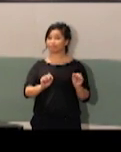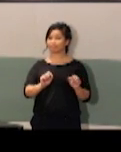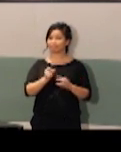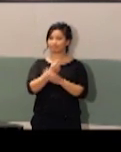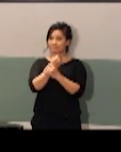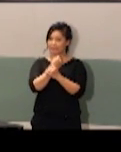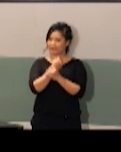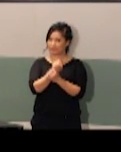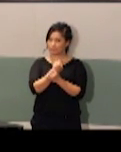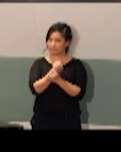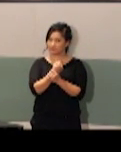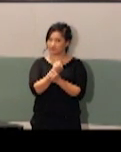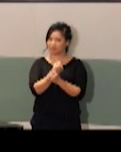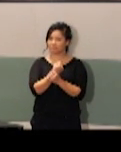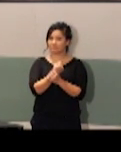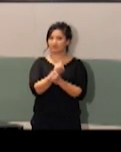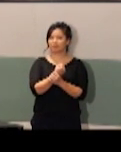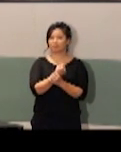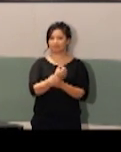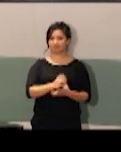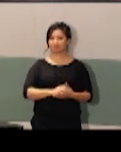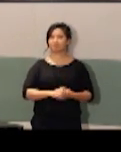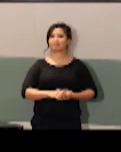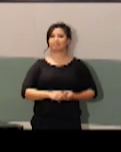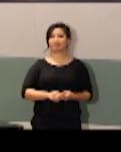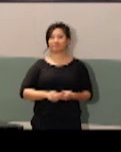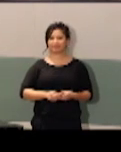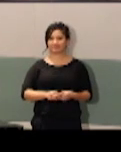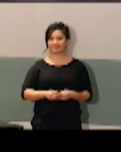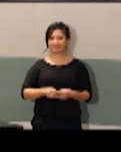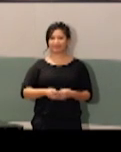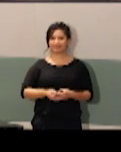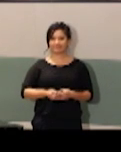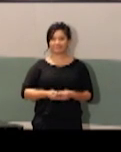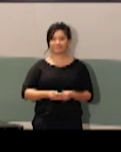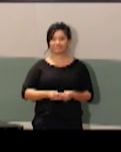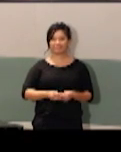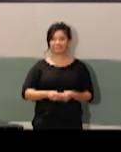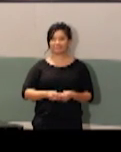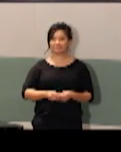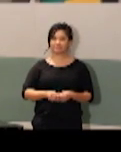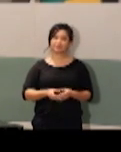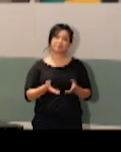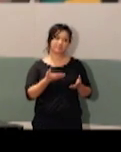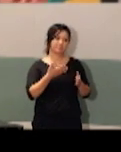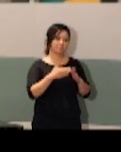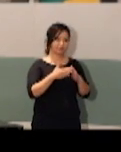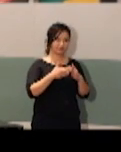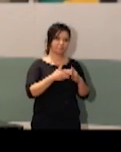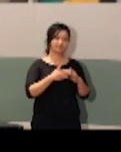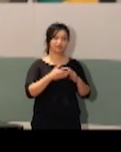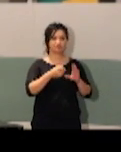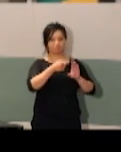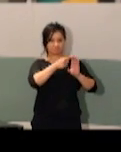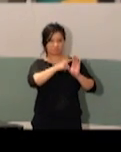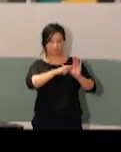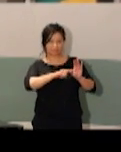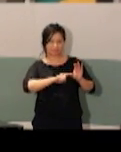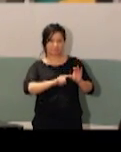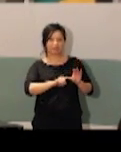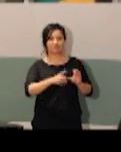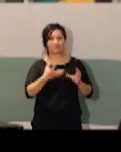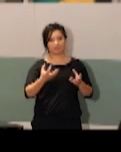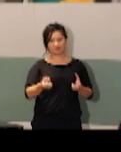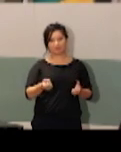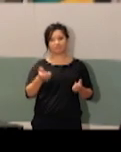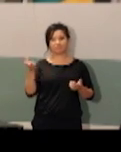O primeiro candidato... Por favor, senhores, eu peço o máximo de silêncio para que os nossos